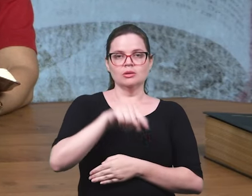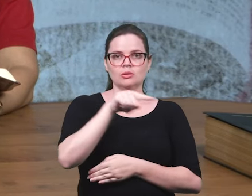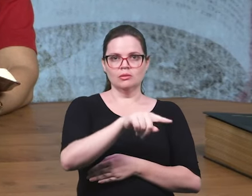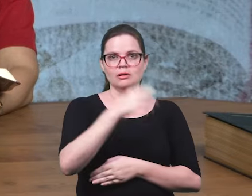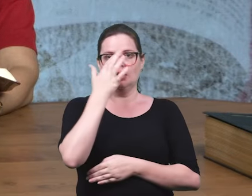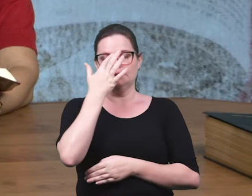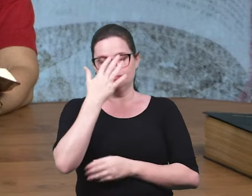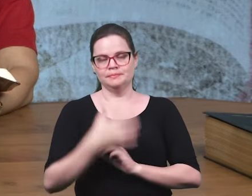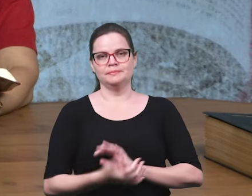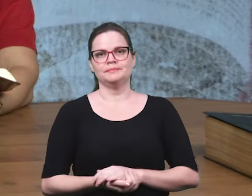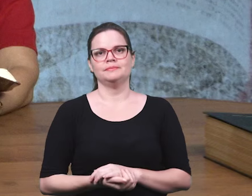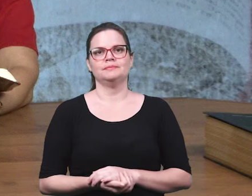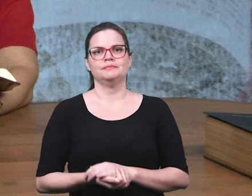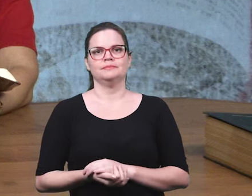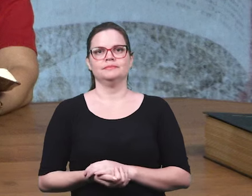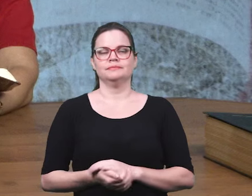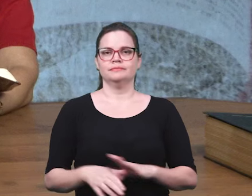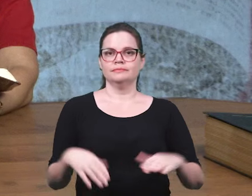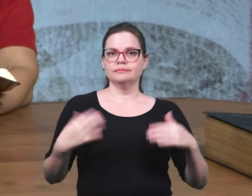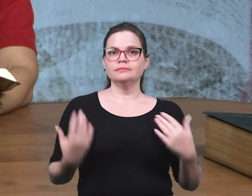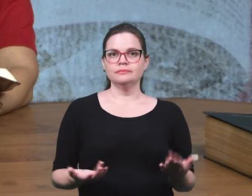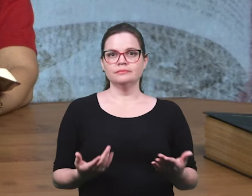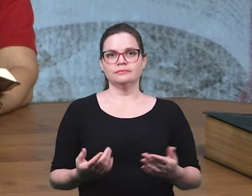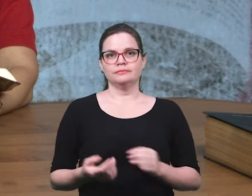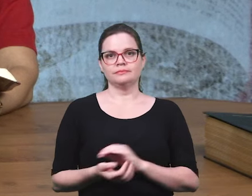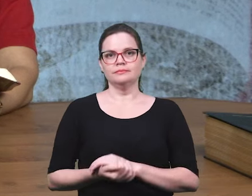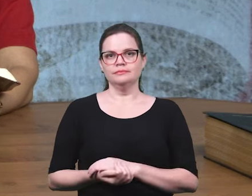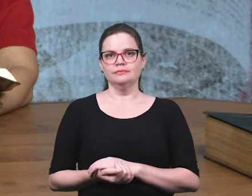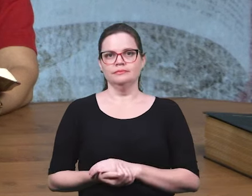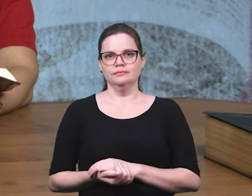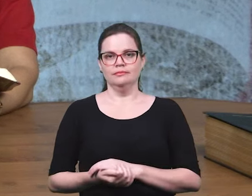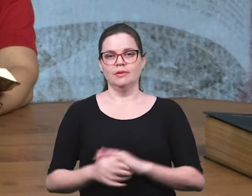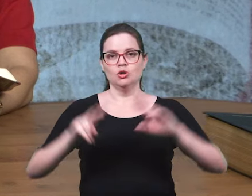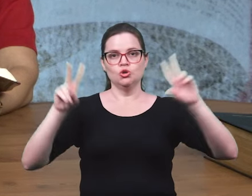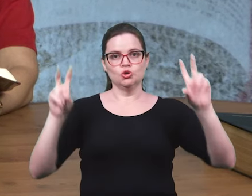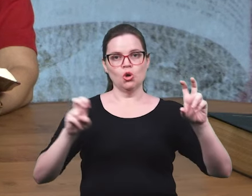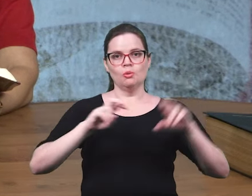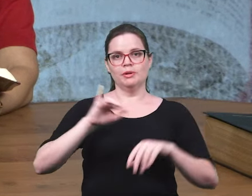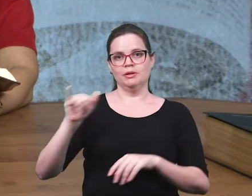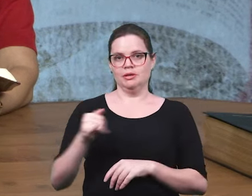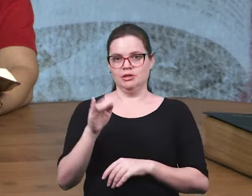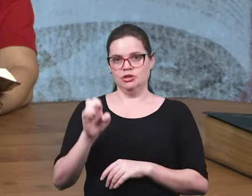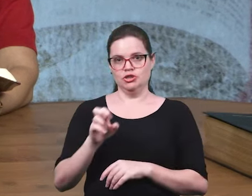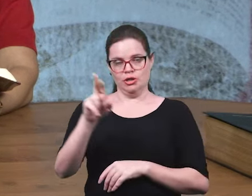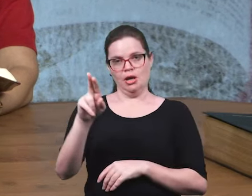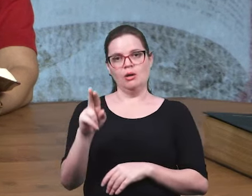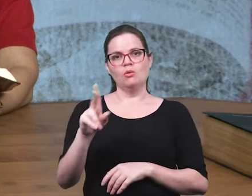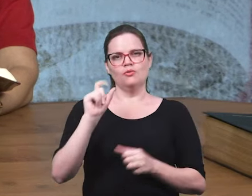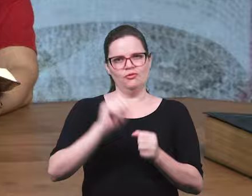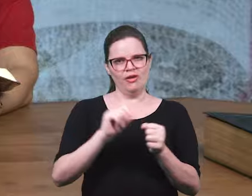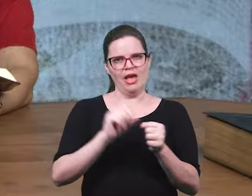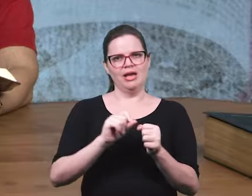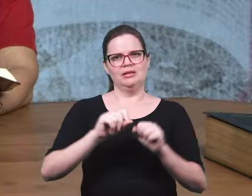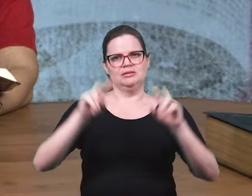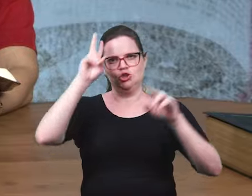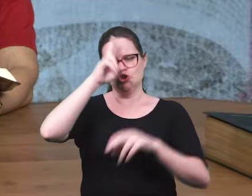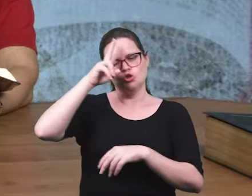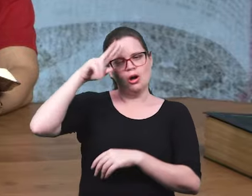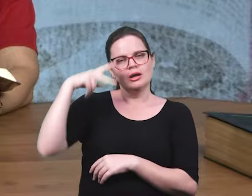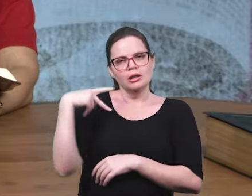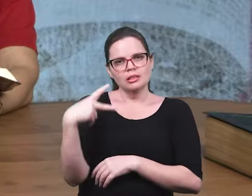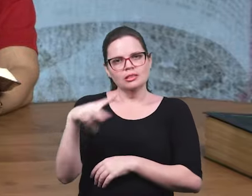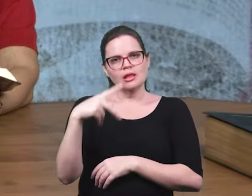e Bazã. Ora, mais dos sucessos de Jeú, e tudo quanto fez, e todo